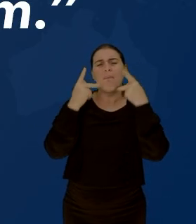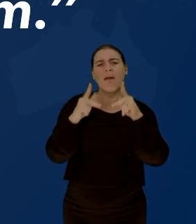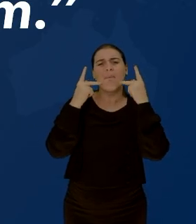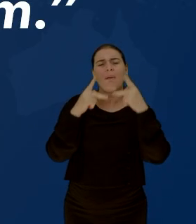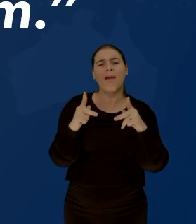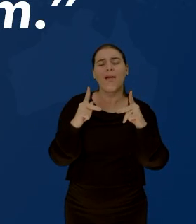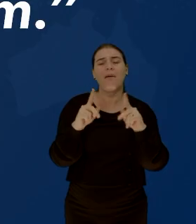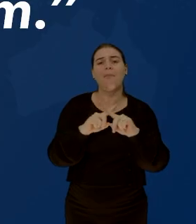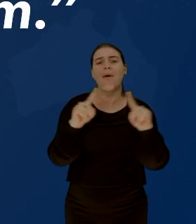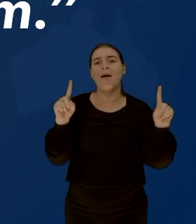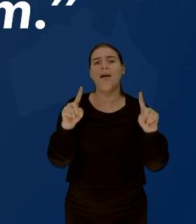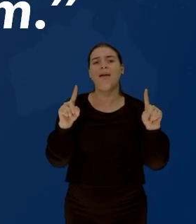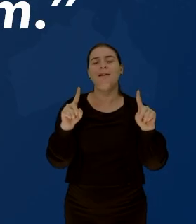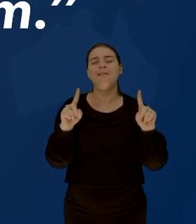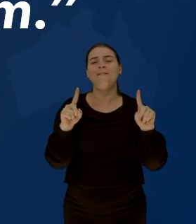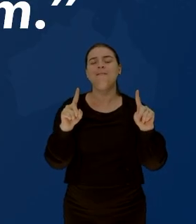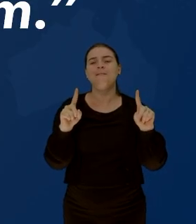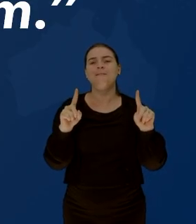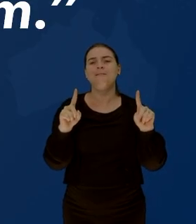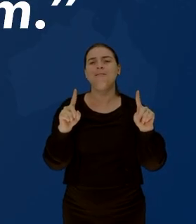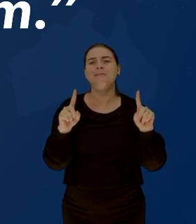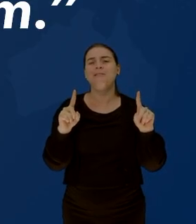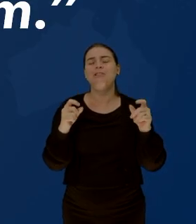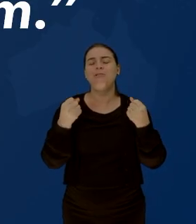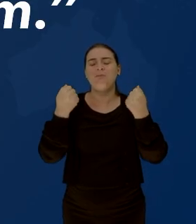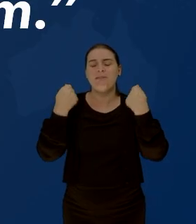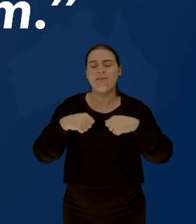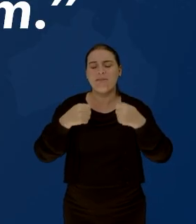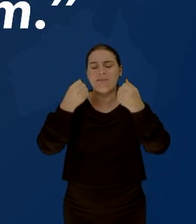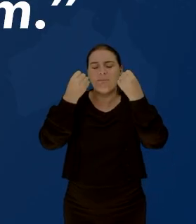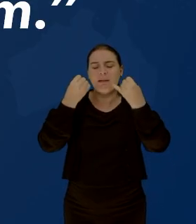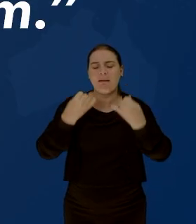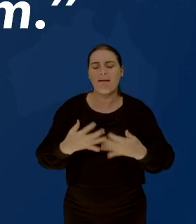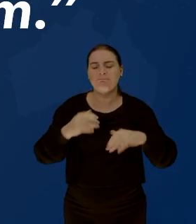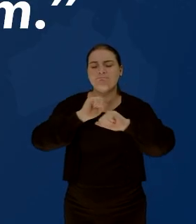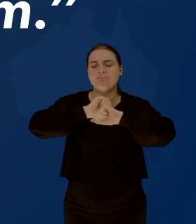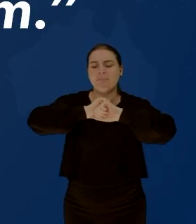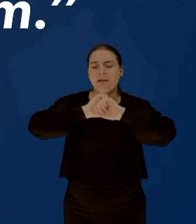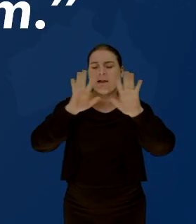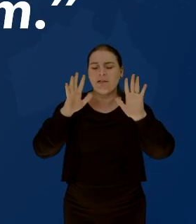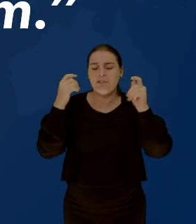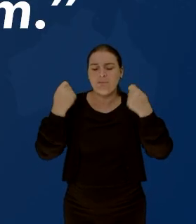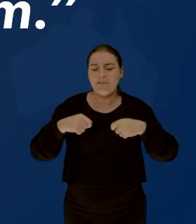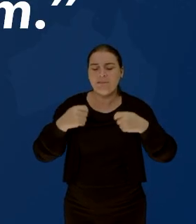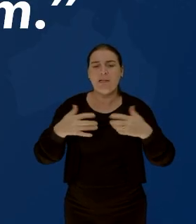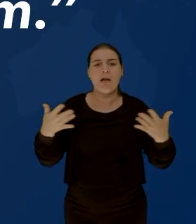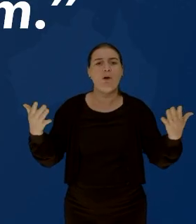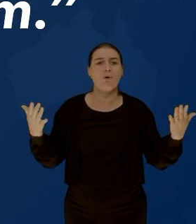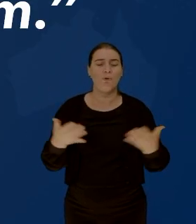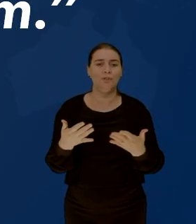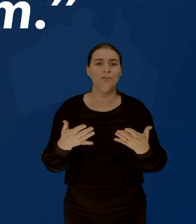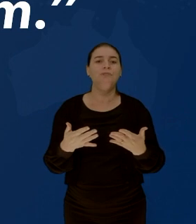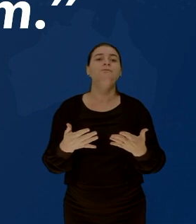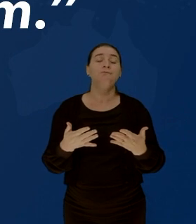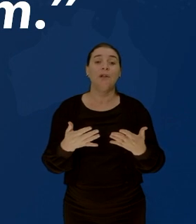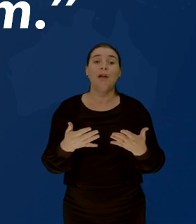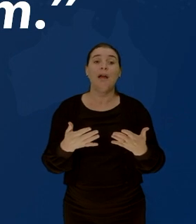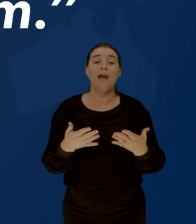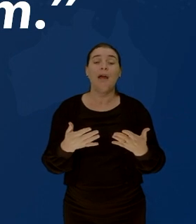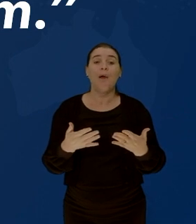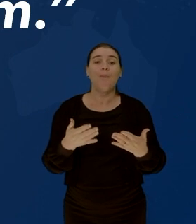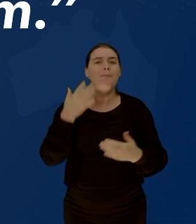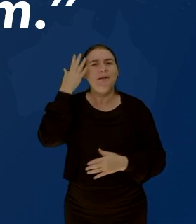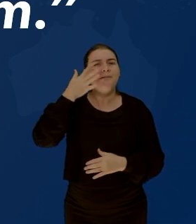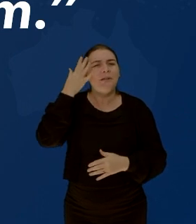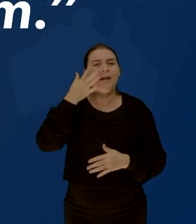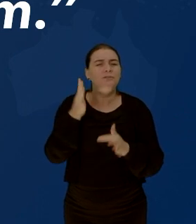aqui, vamos deixar uma coisa bem clara, o que é que nós precisamos hoje. Uma palavra muito simples, que está